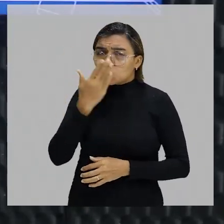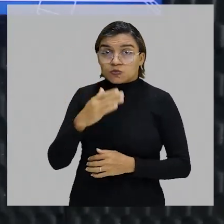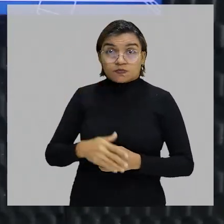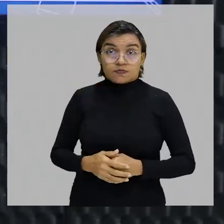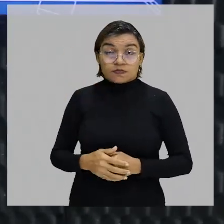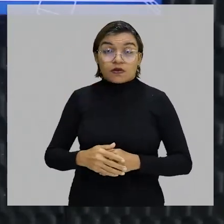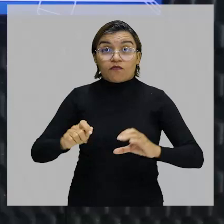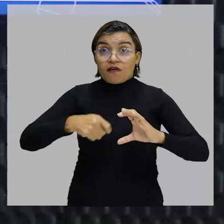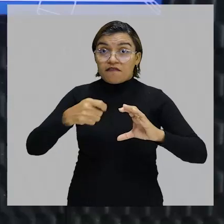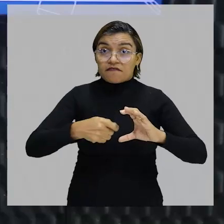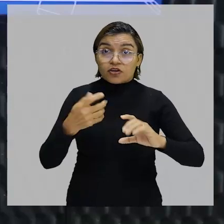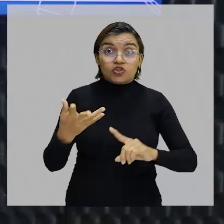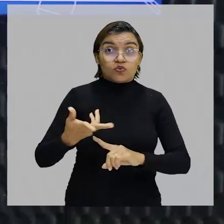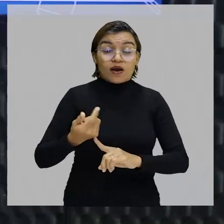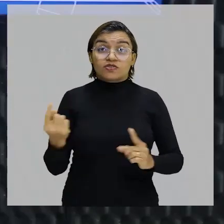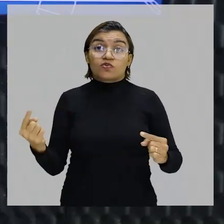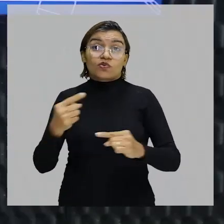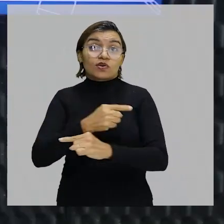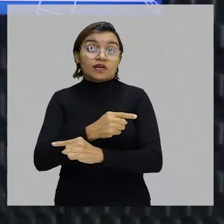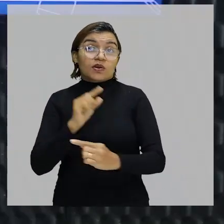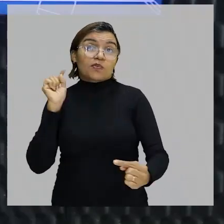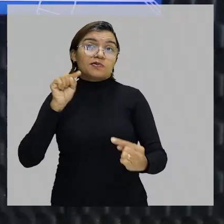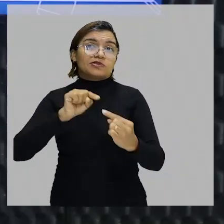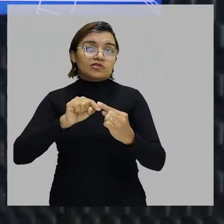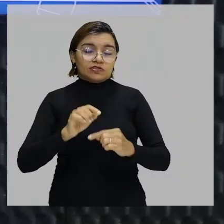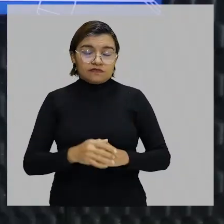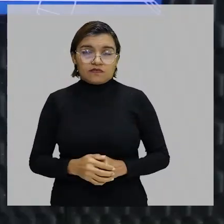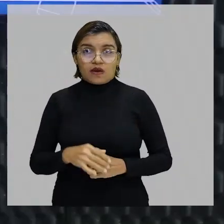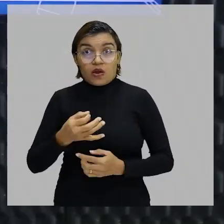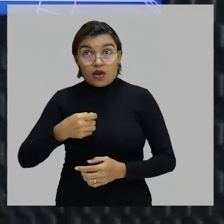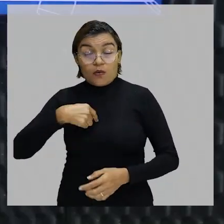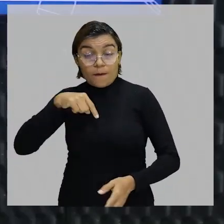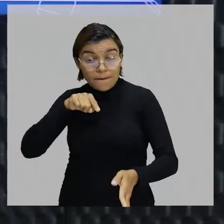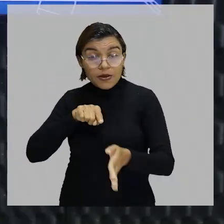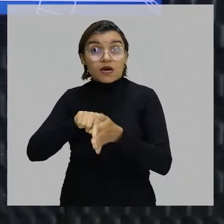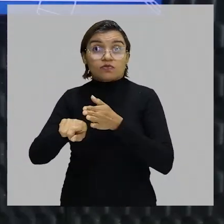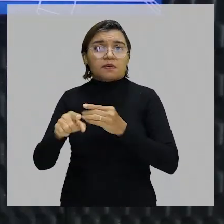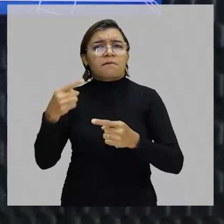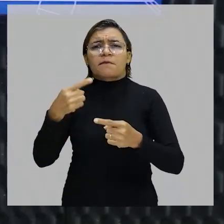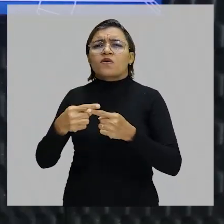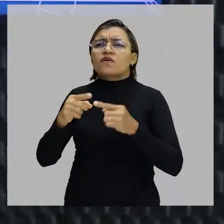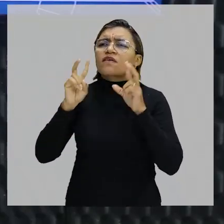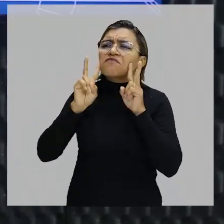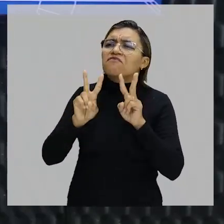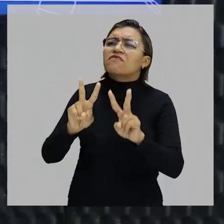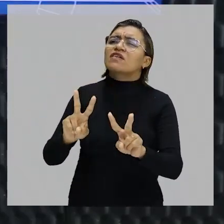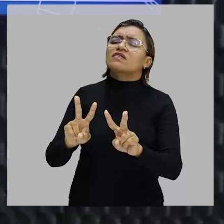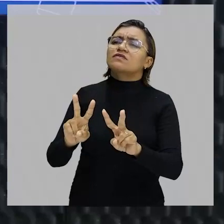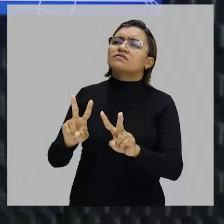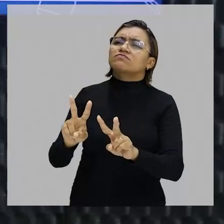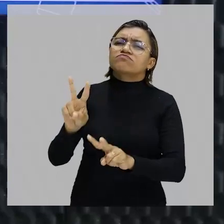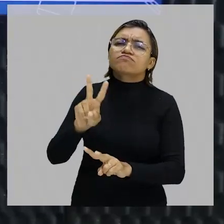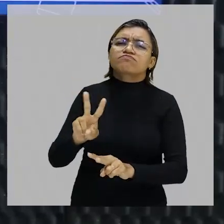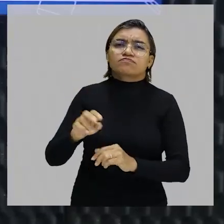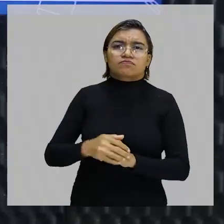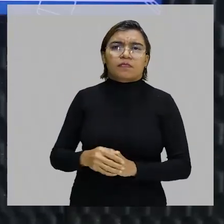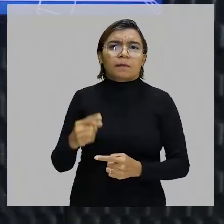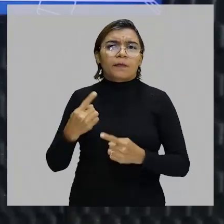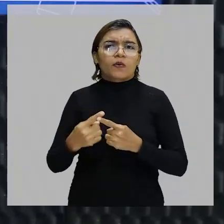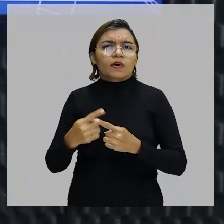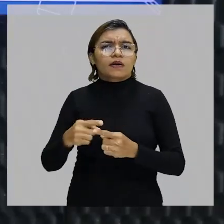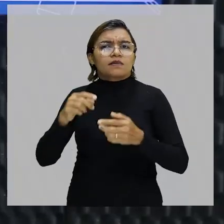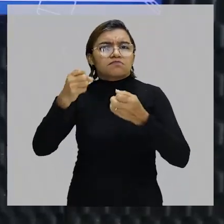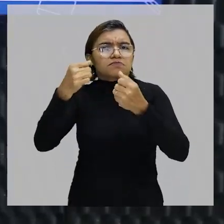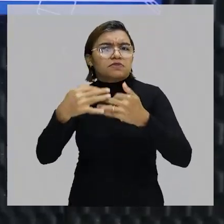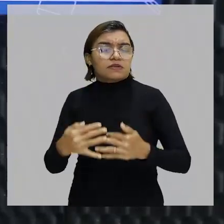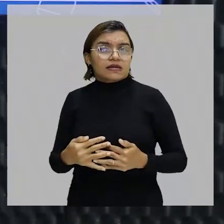da videoarte é justamente o contrário. Eu quero questionar sobre a situação. Eu quero questionar por que eu estou vendo isso e o que ele está tratando. Que é mais